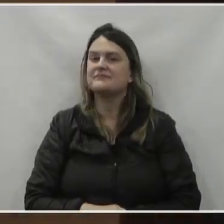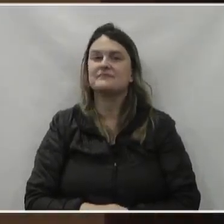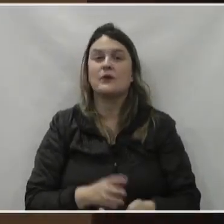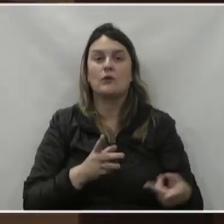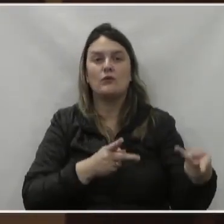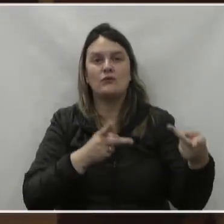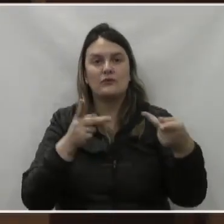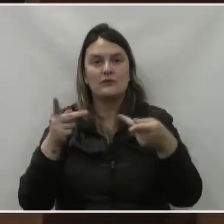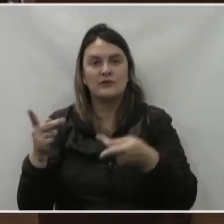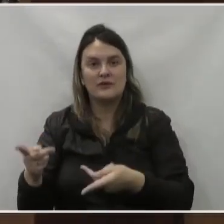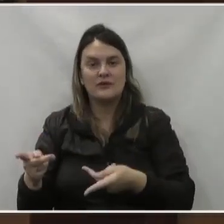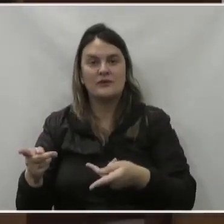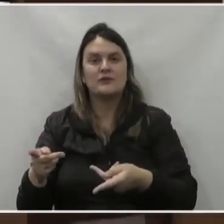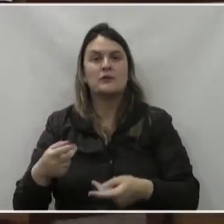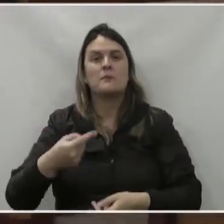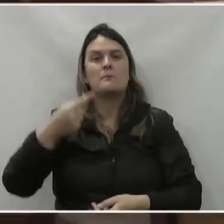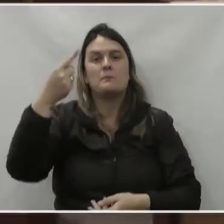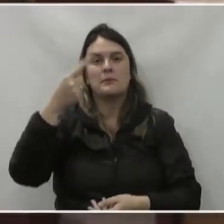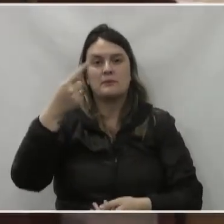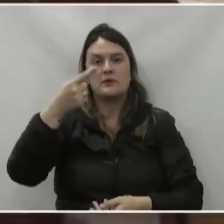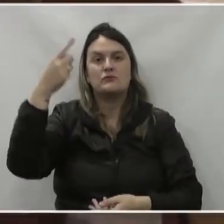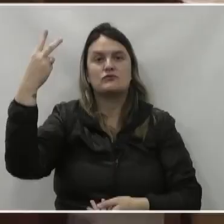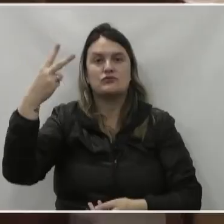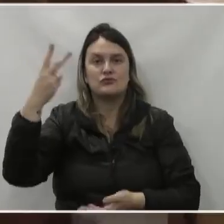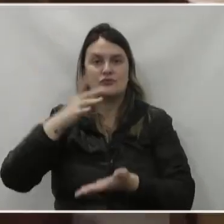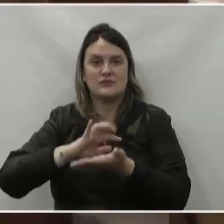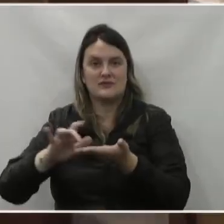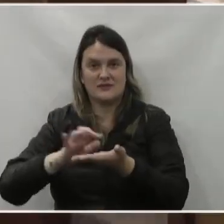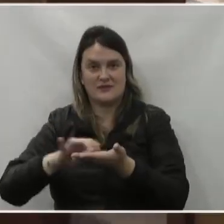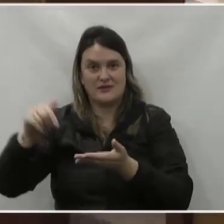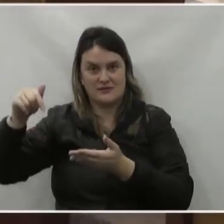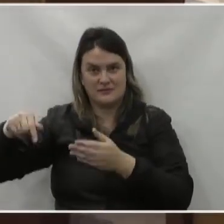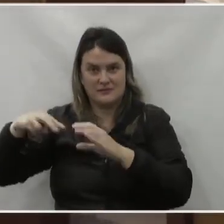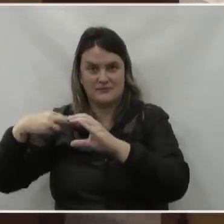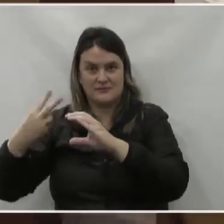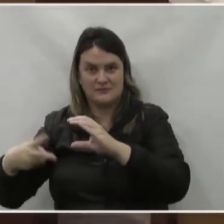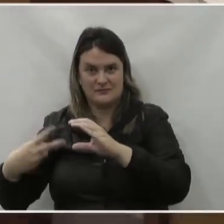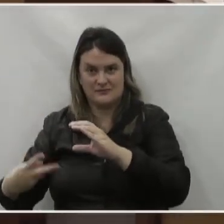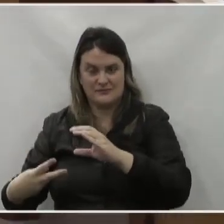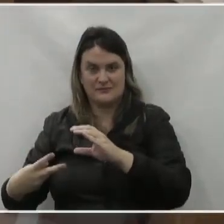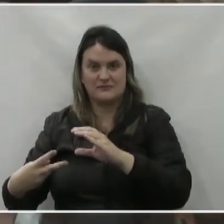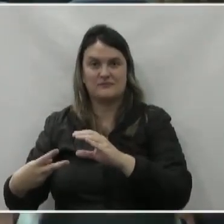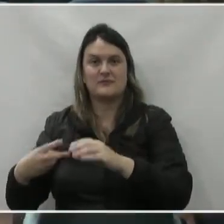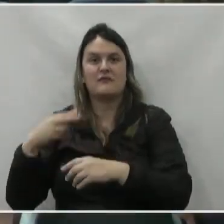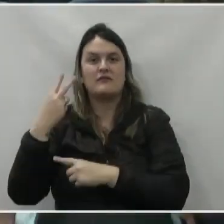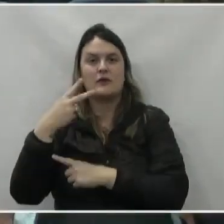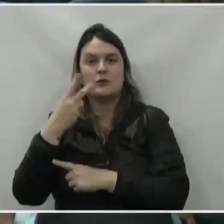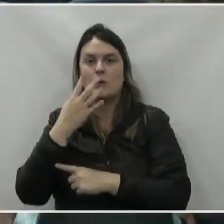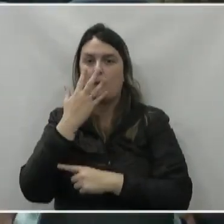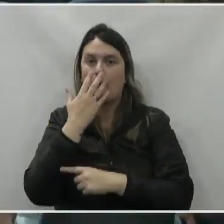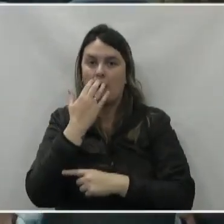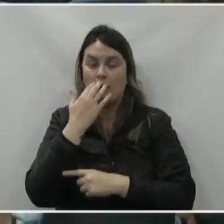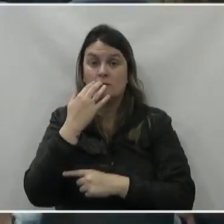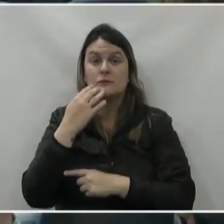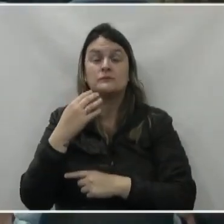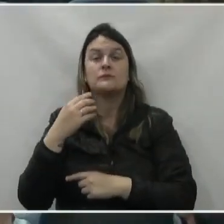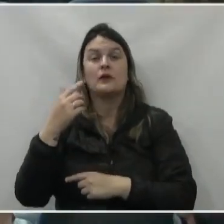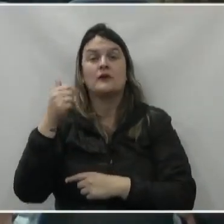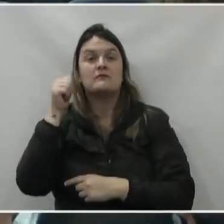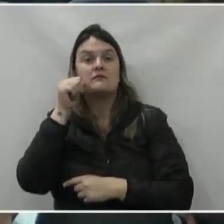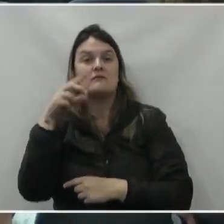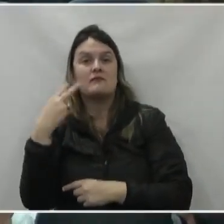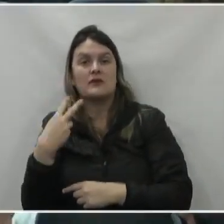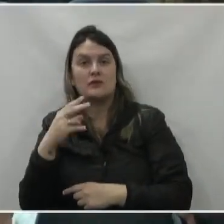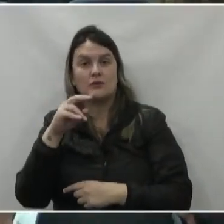Convido agora o primeiro e segundo secretários da Câmara Municipal de União da Vitória, vereador Marco Borracha Caus e a